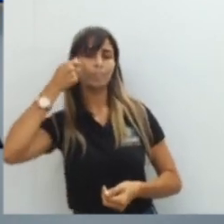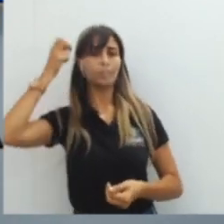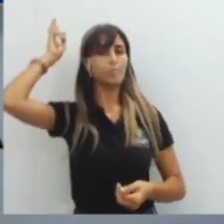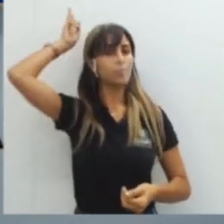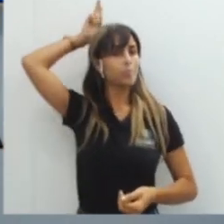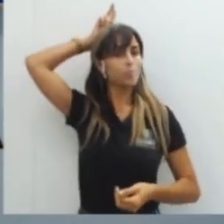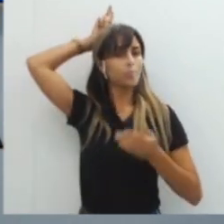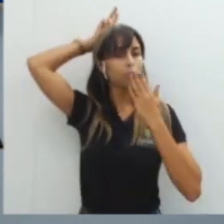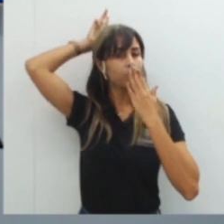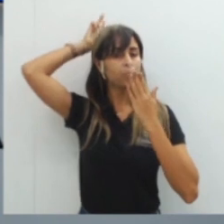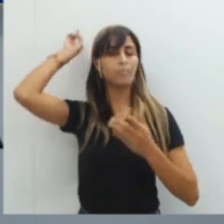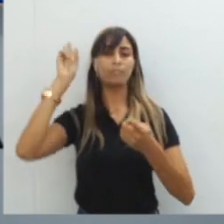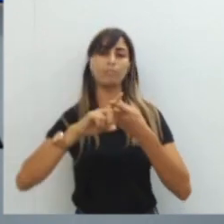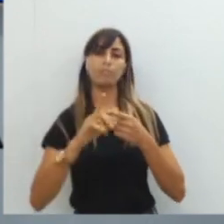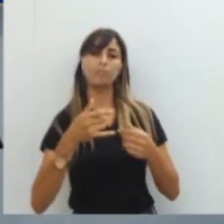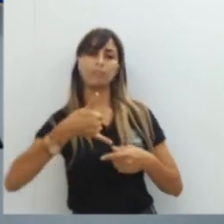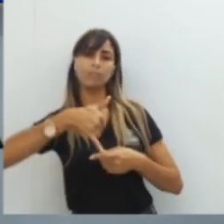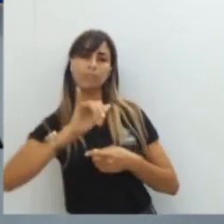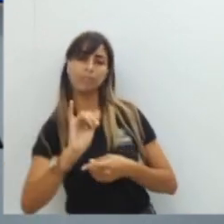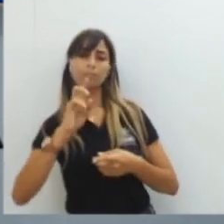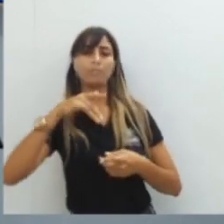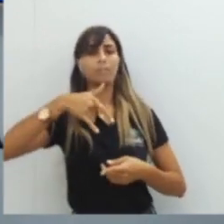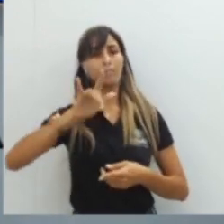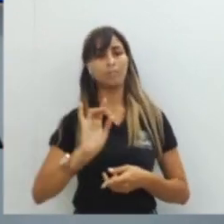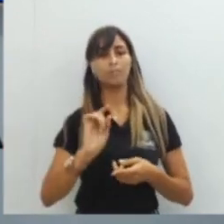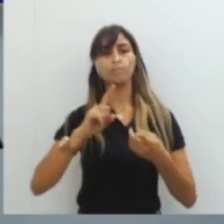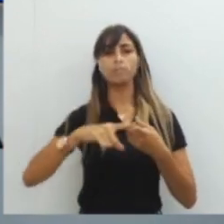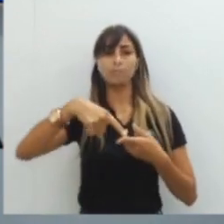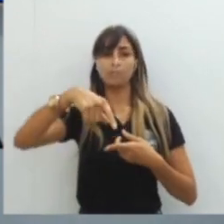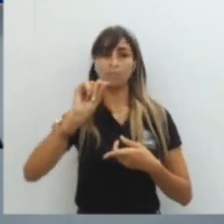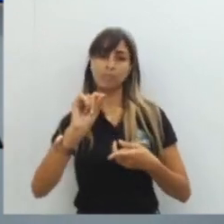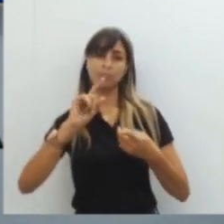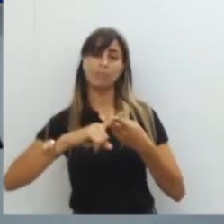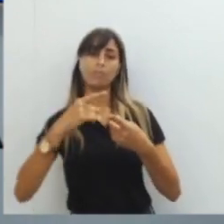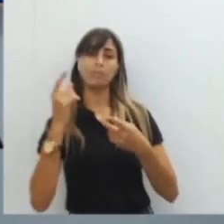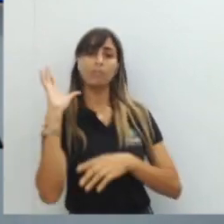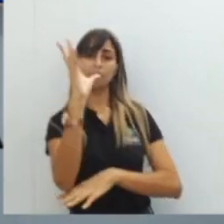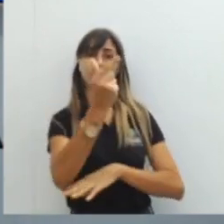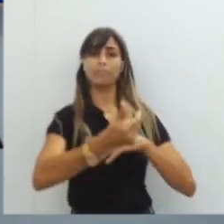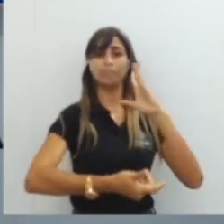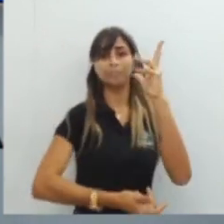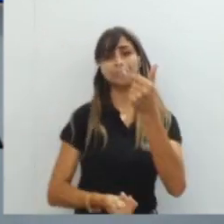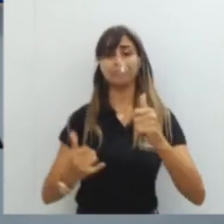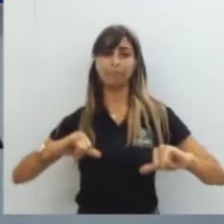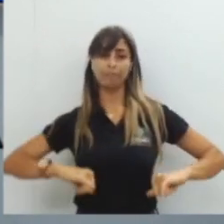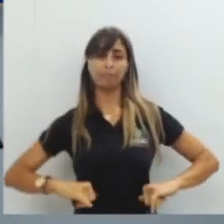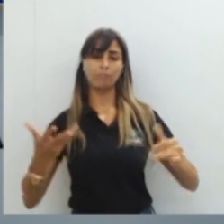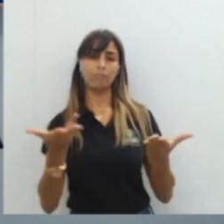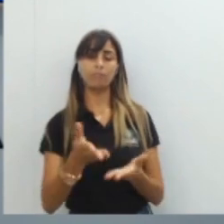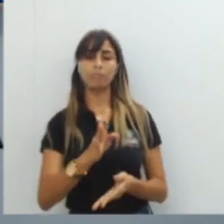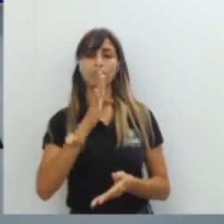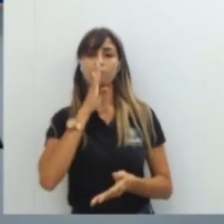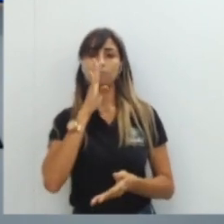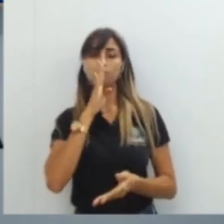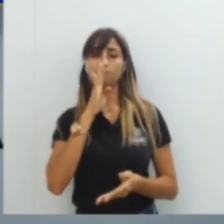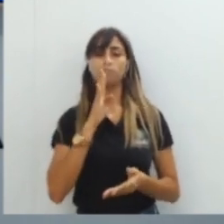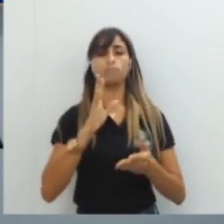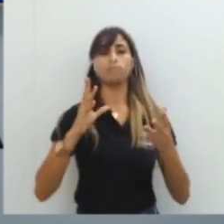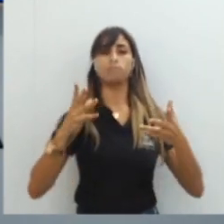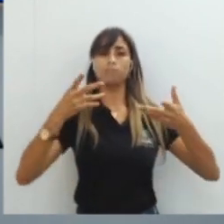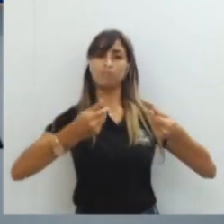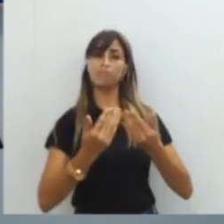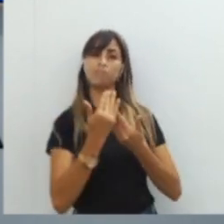os transexuais, a natureza que vem sofrendo muito hoje, né? Então a gente não pode se calar diante de tudo isso. E eu gostaria